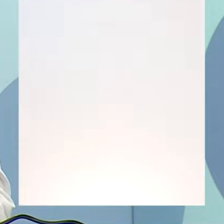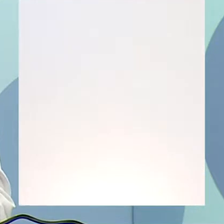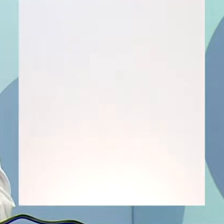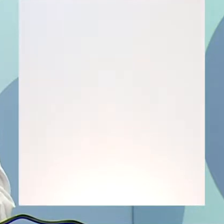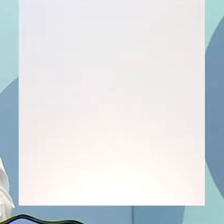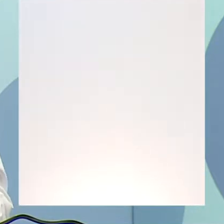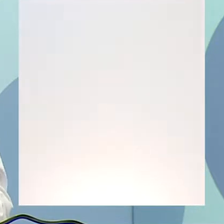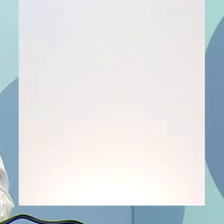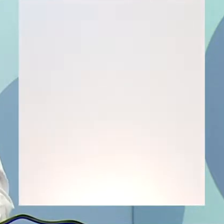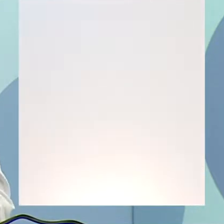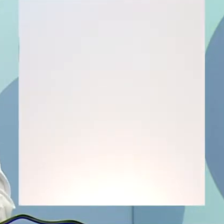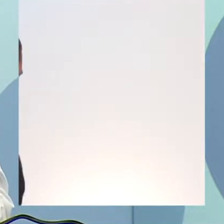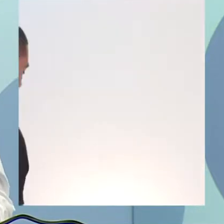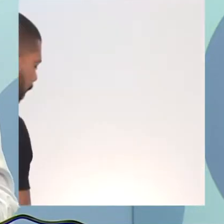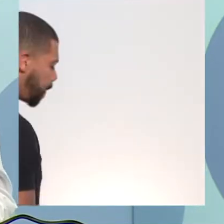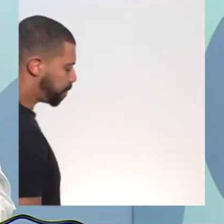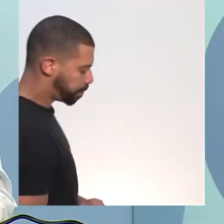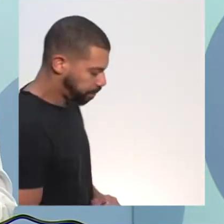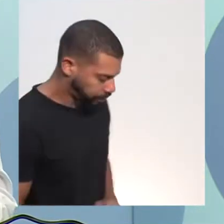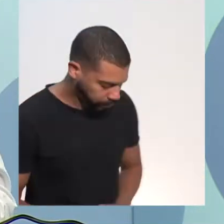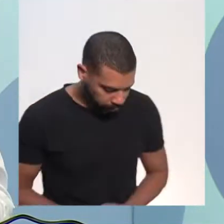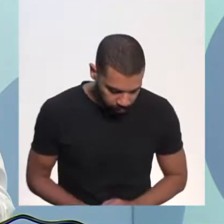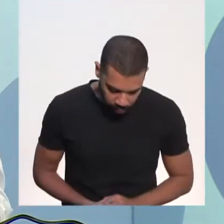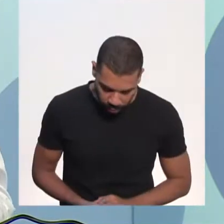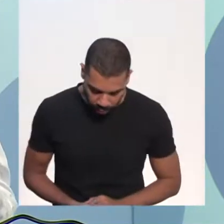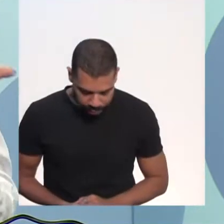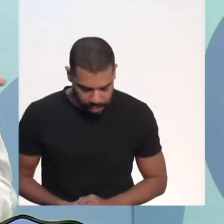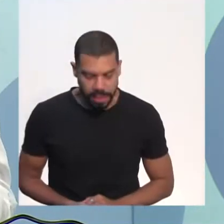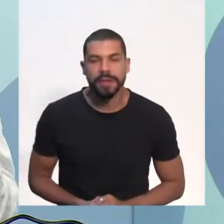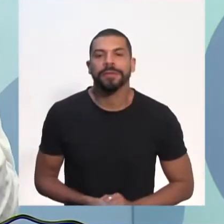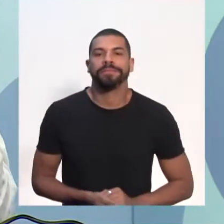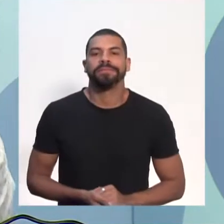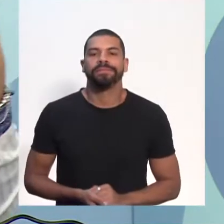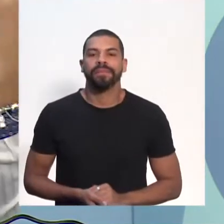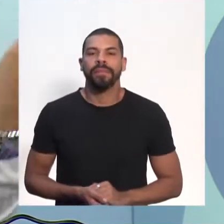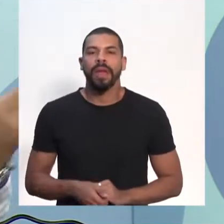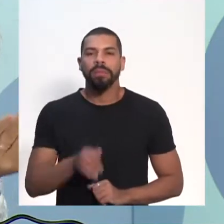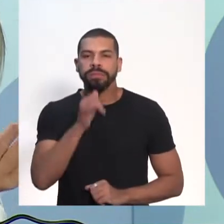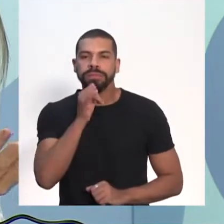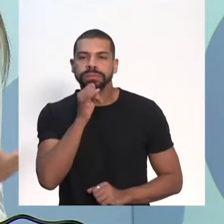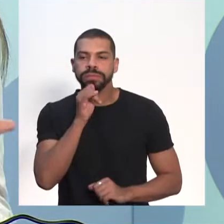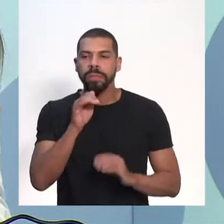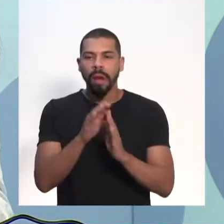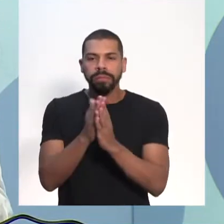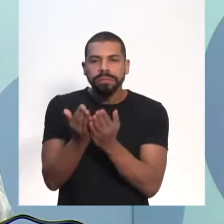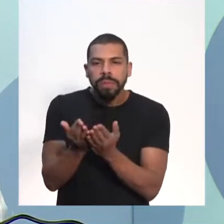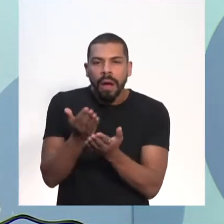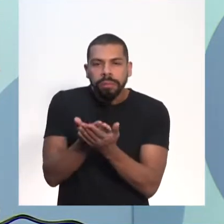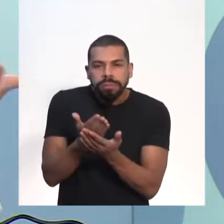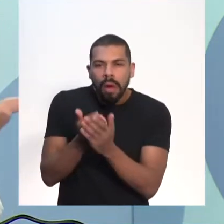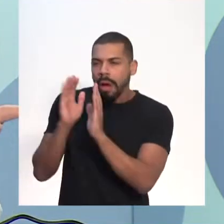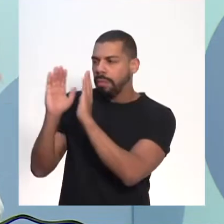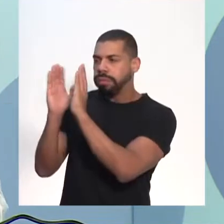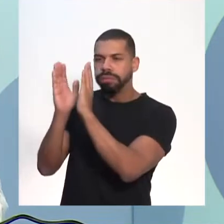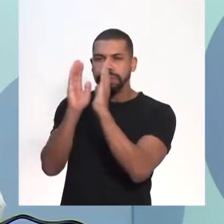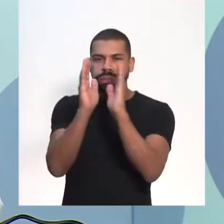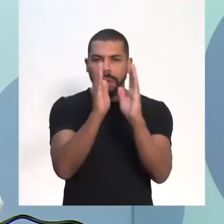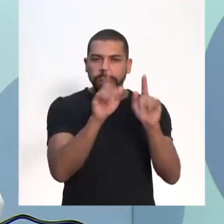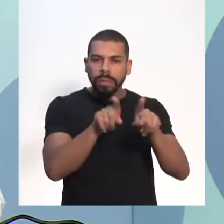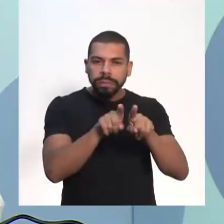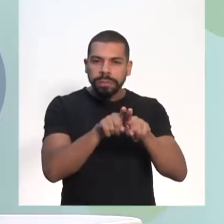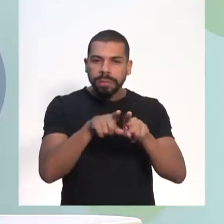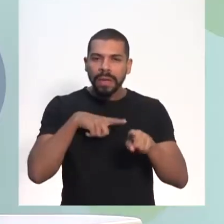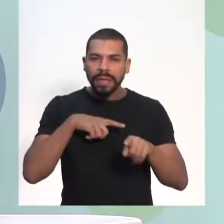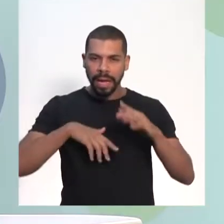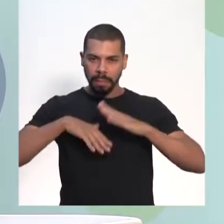Como habilidades, um exemplo de habilidade de livro, de pegar os livros na biblioteca, que tem uma habilidade que ela versa